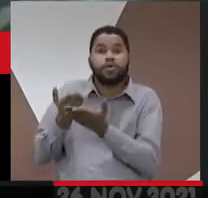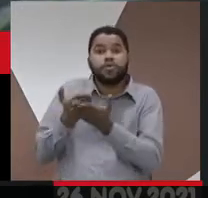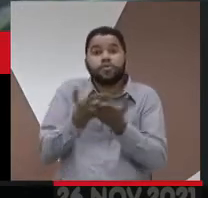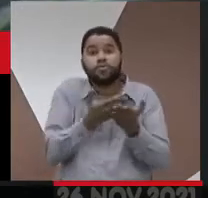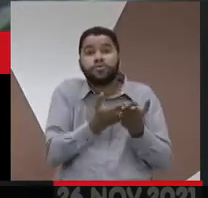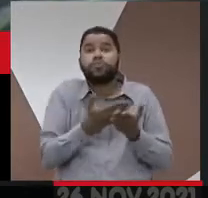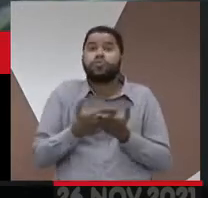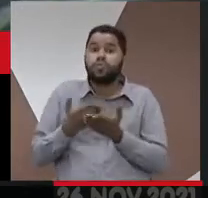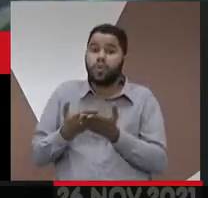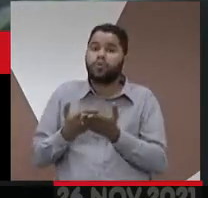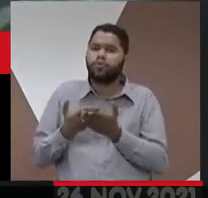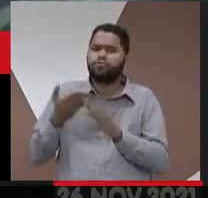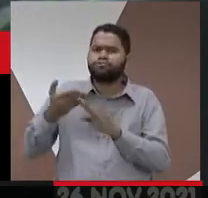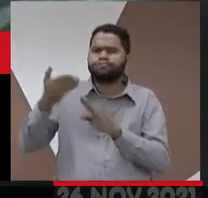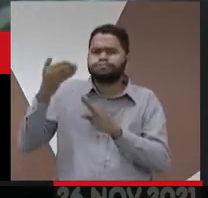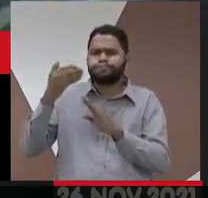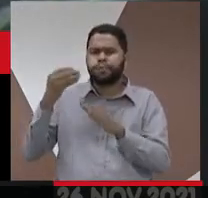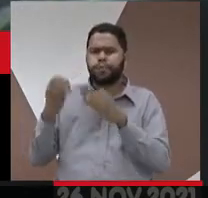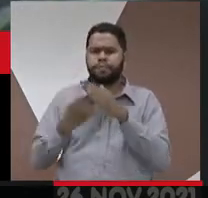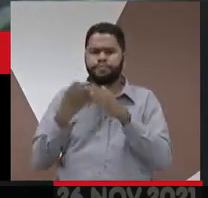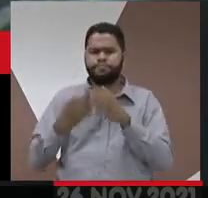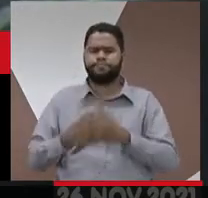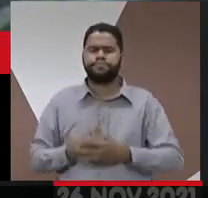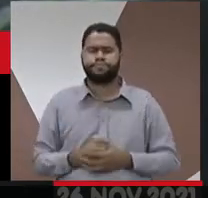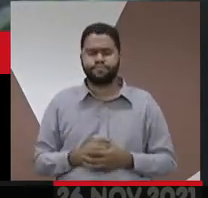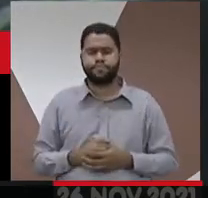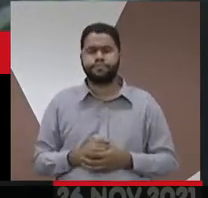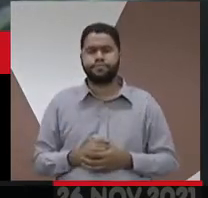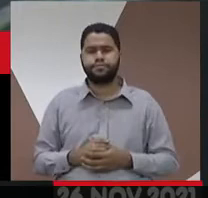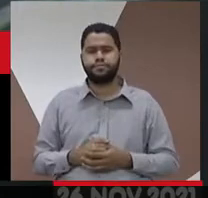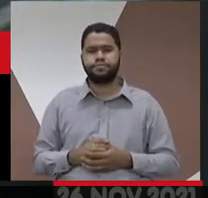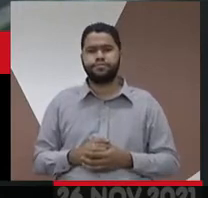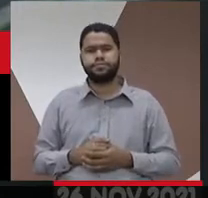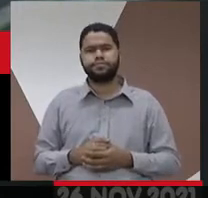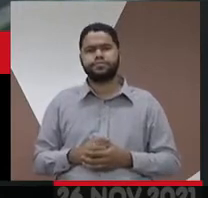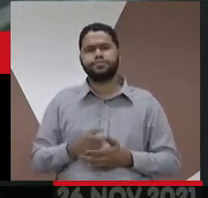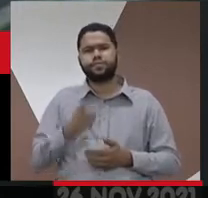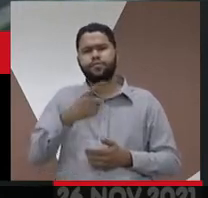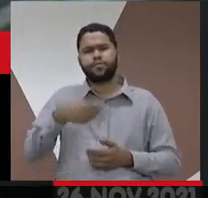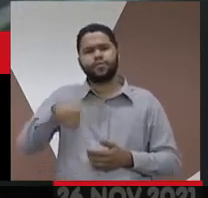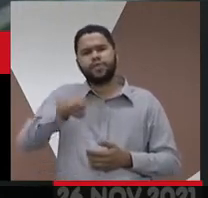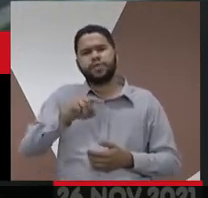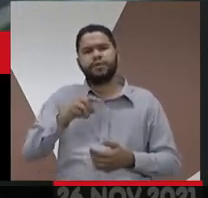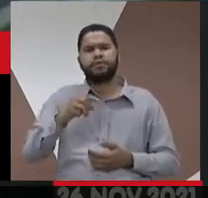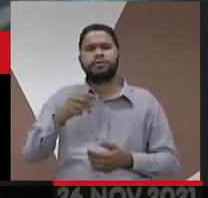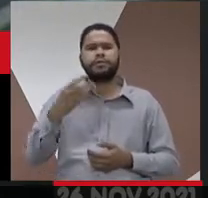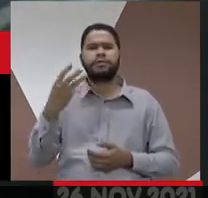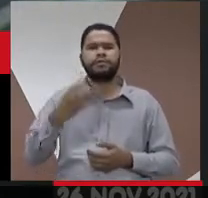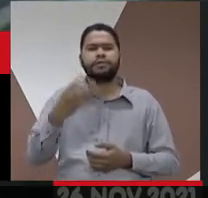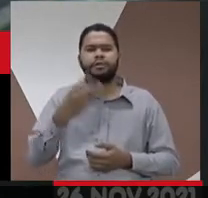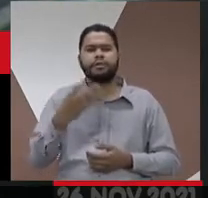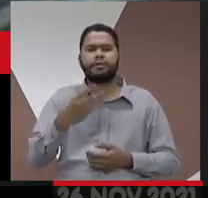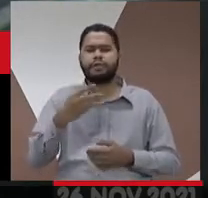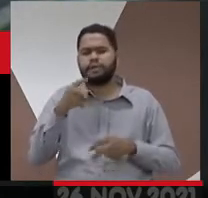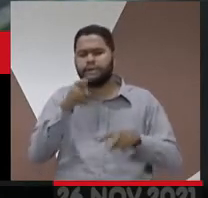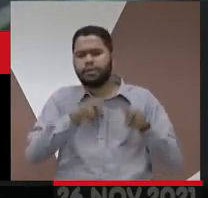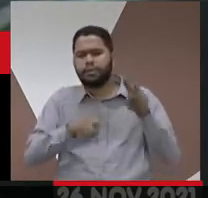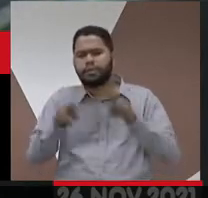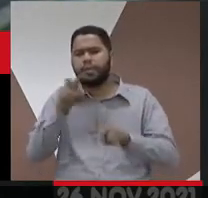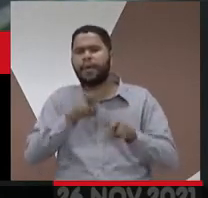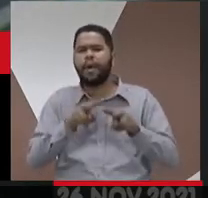Sistra. Bom, se você terceiriza uma análise